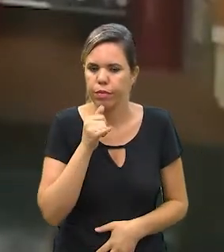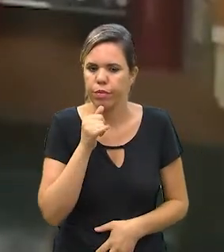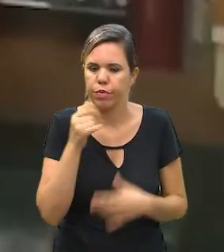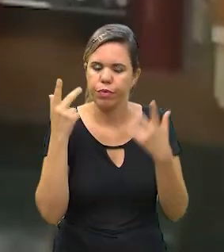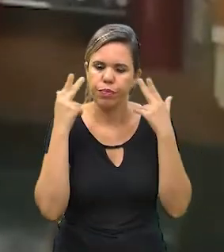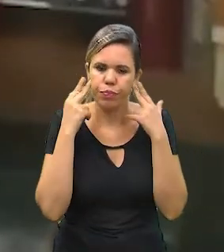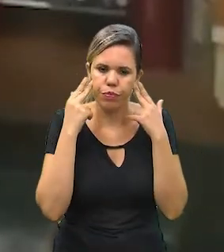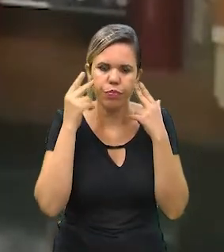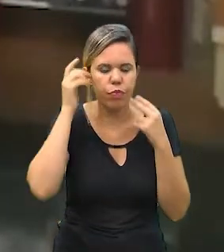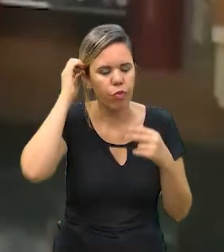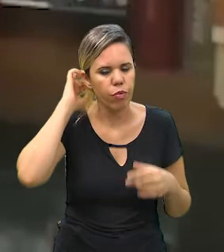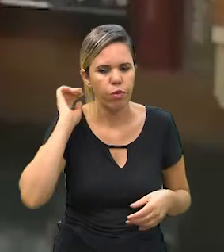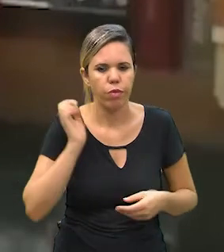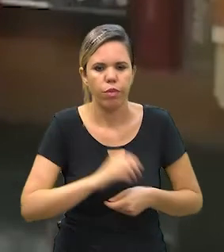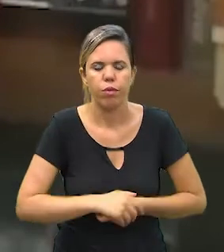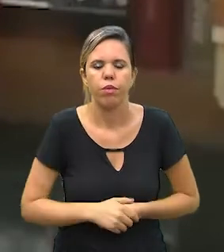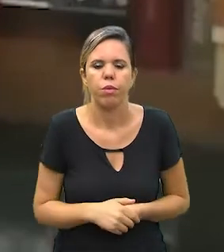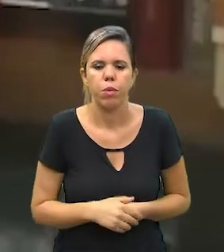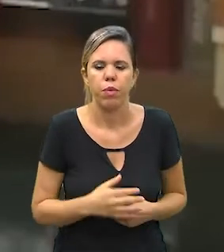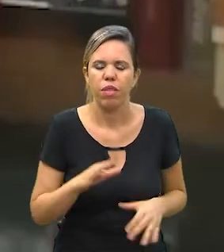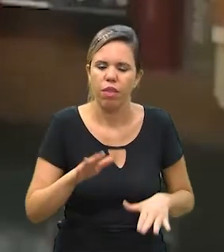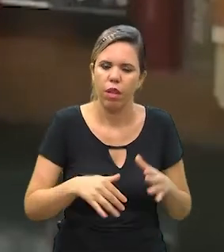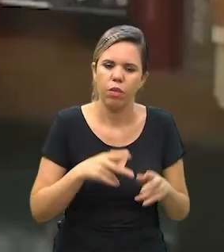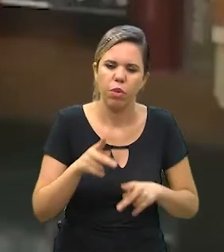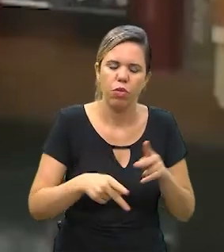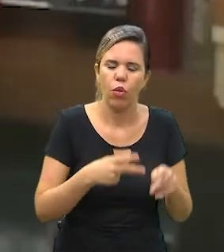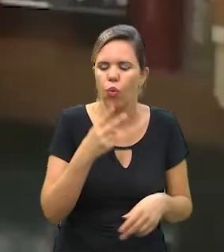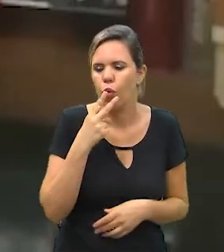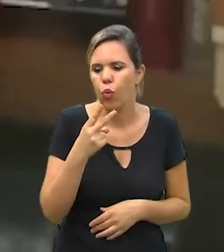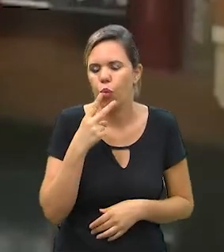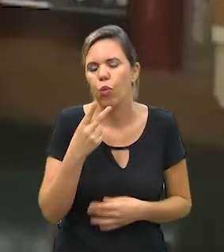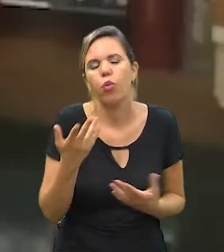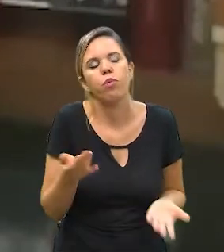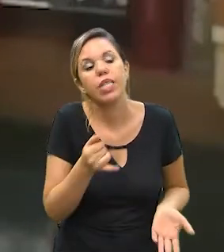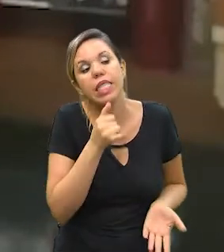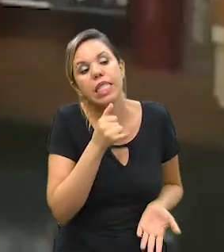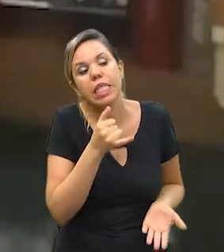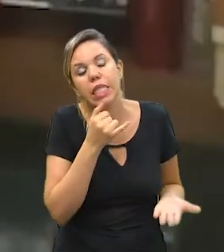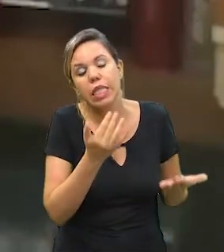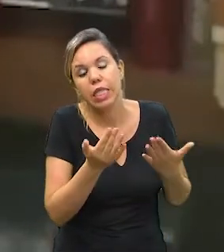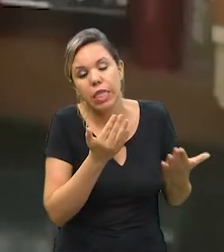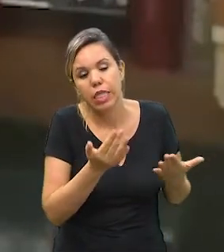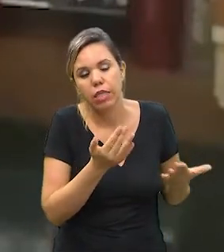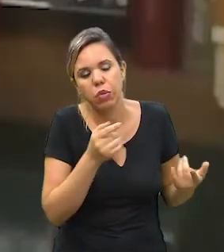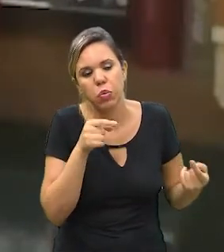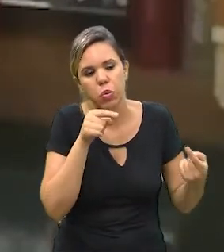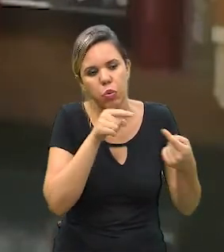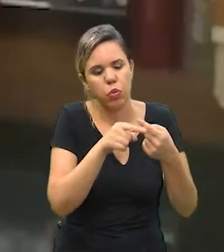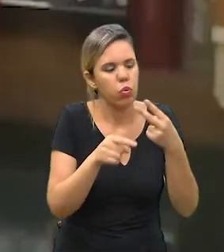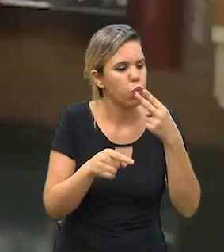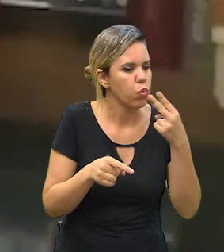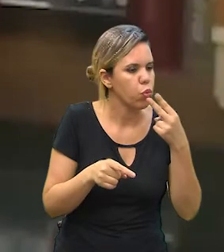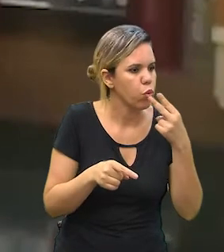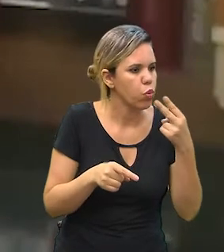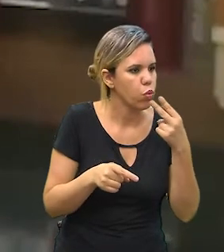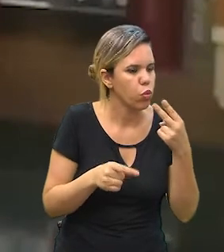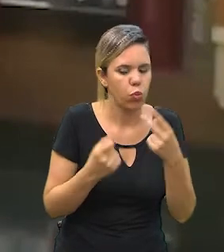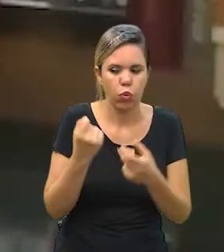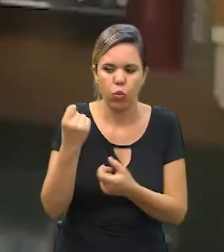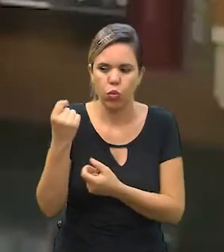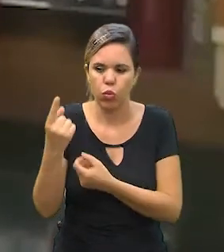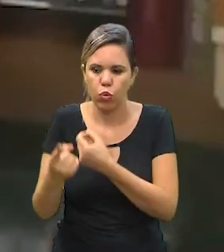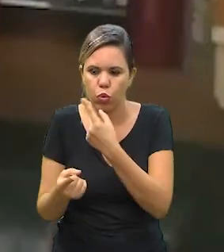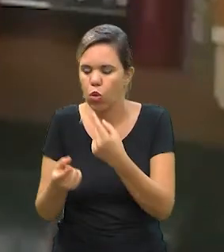comum. Muitas pessoas fumam, né? E a associação de cigarro e alguns tipos